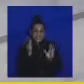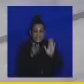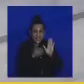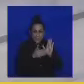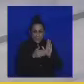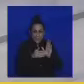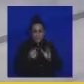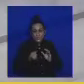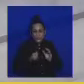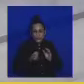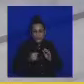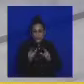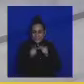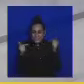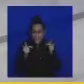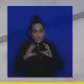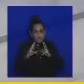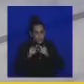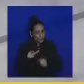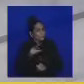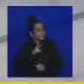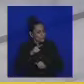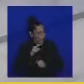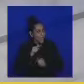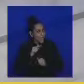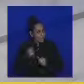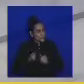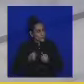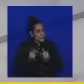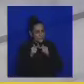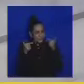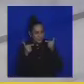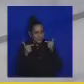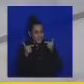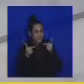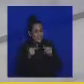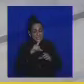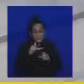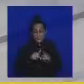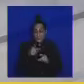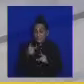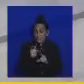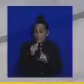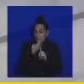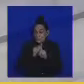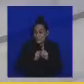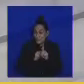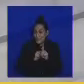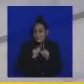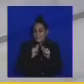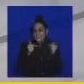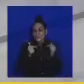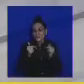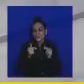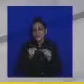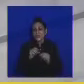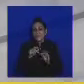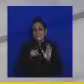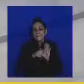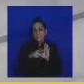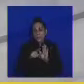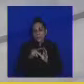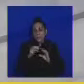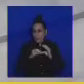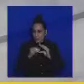aposta seus números da sorte. Todo mundo tem os seus, não é verdade? São sorteados 7 números e um mês da sorte por concurso.